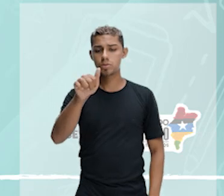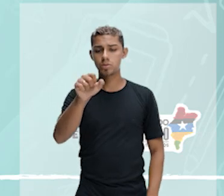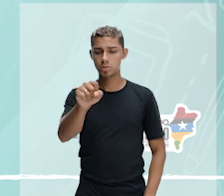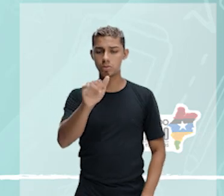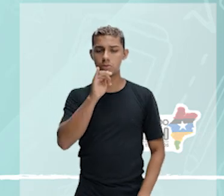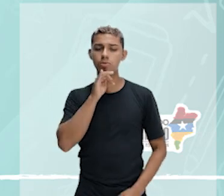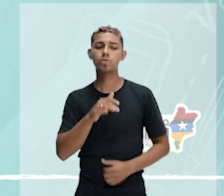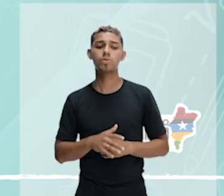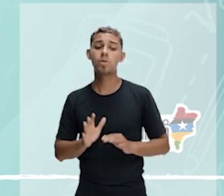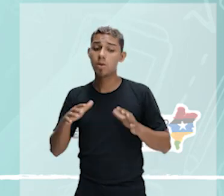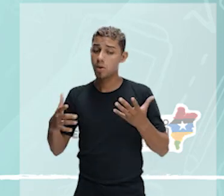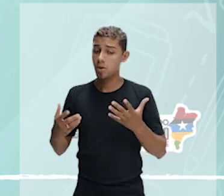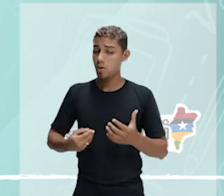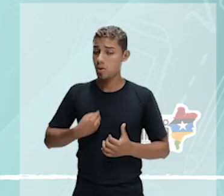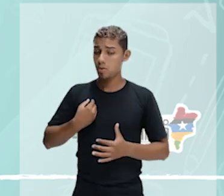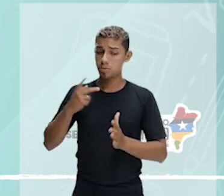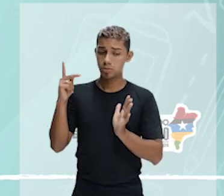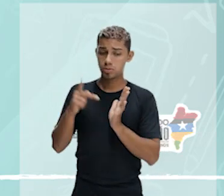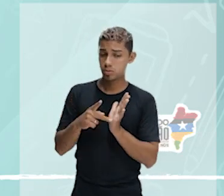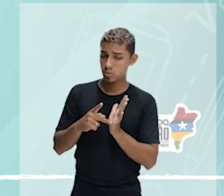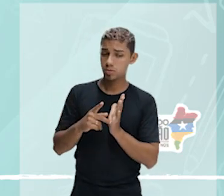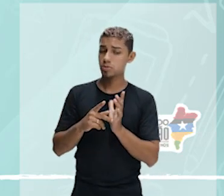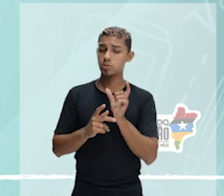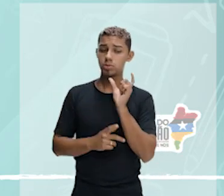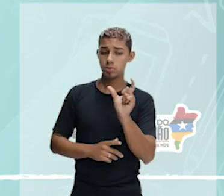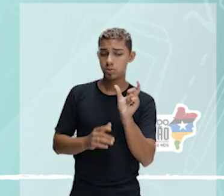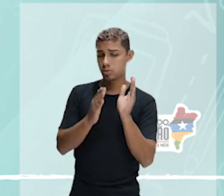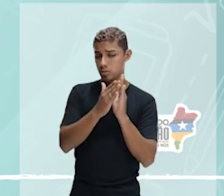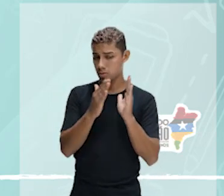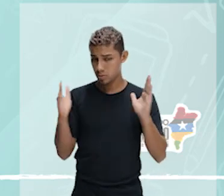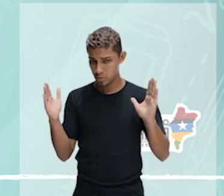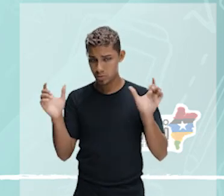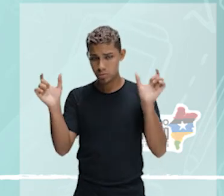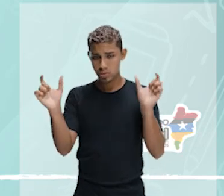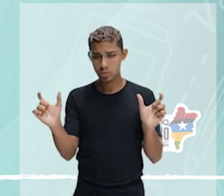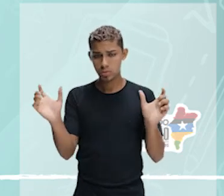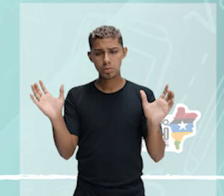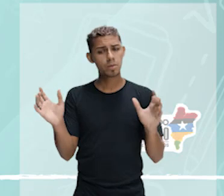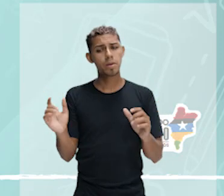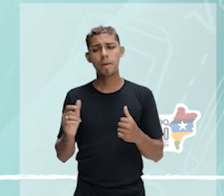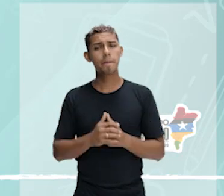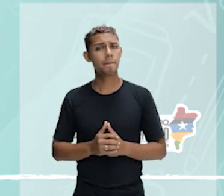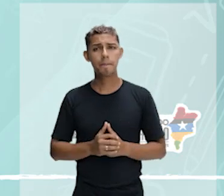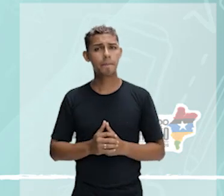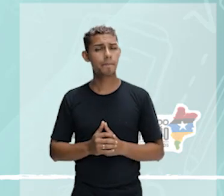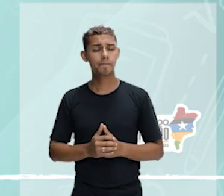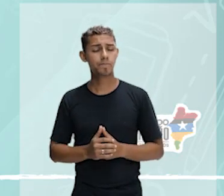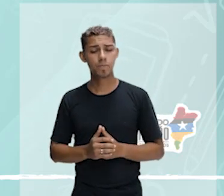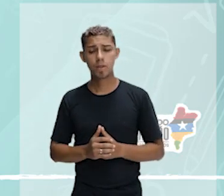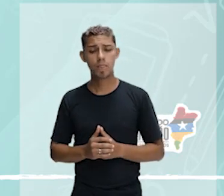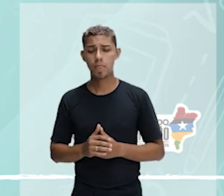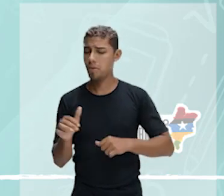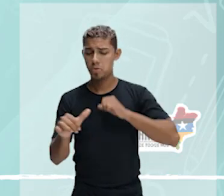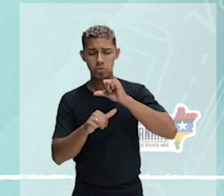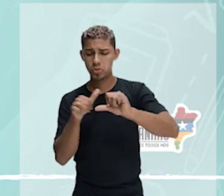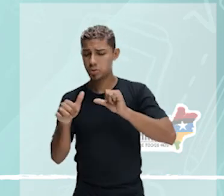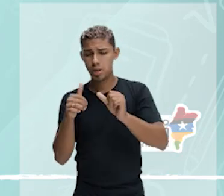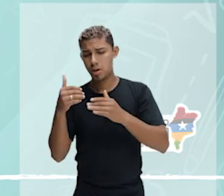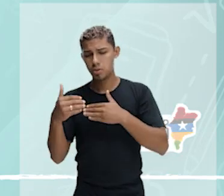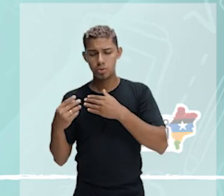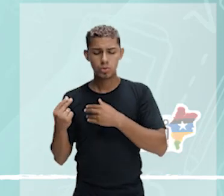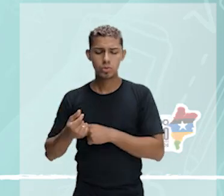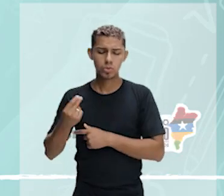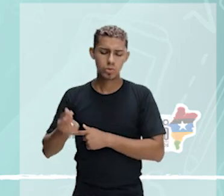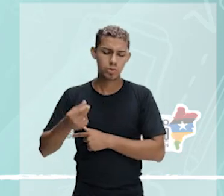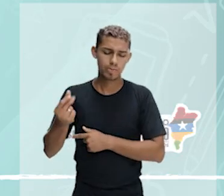que suas posições relativas entre si pareciam não variar com o passar do tempo. Então a impressão